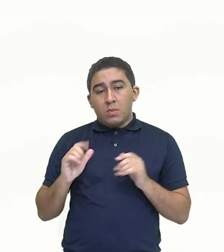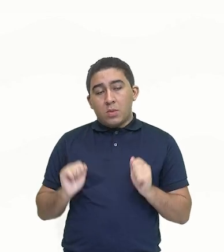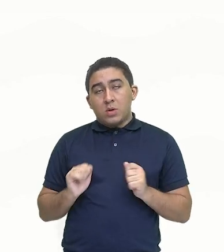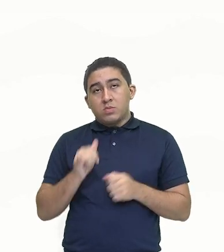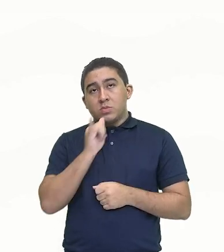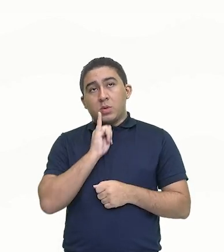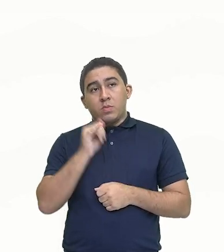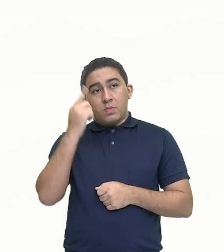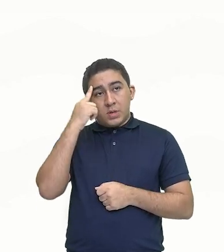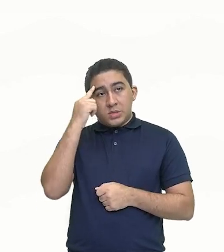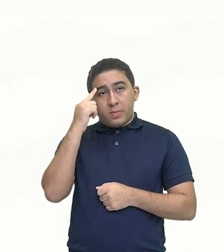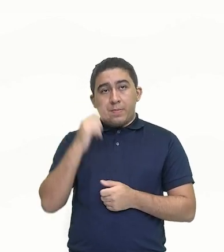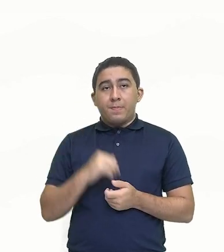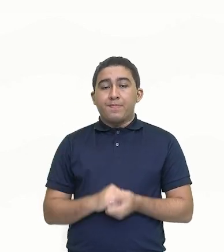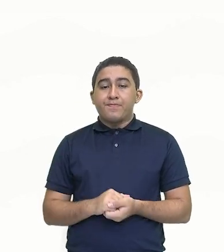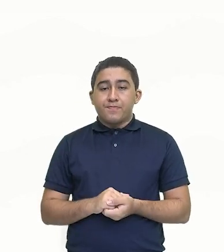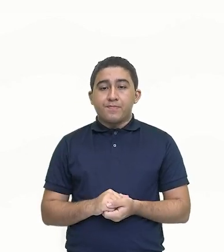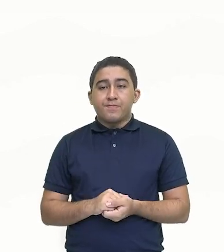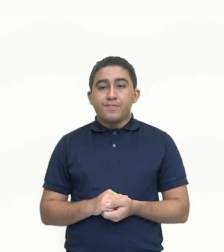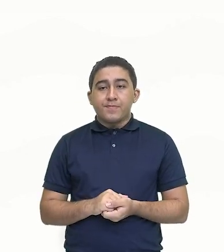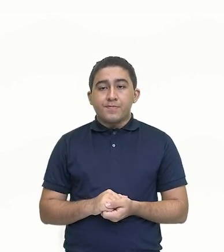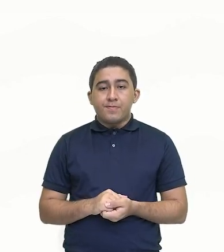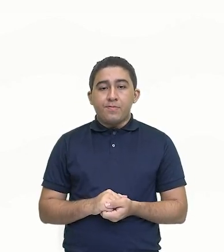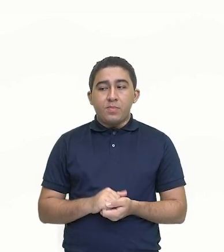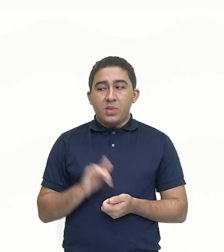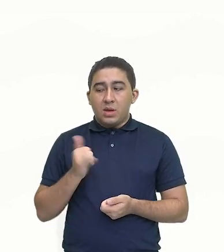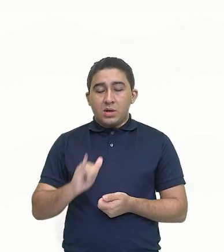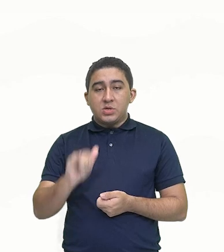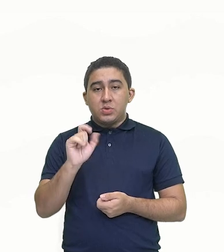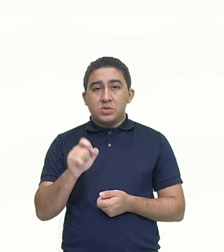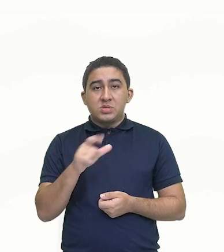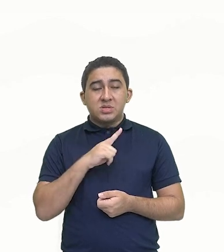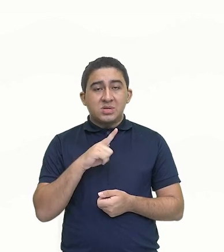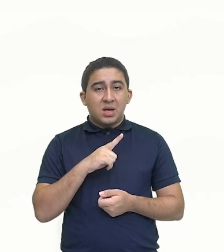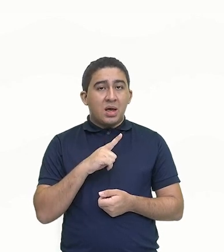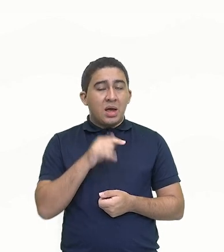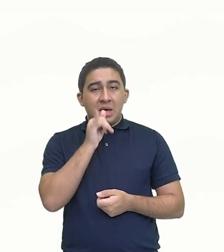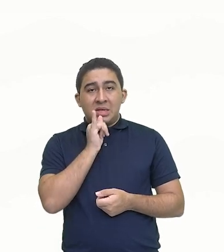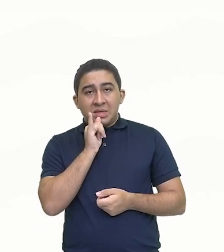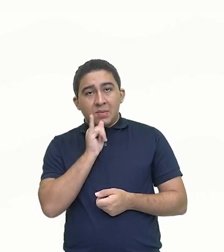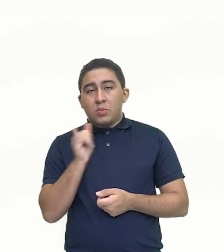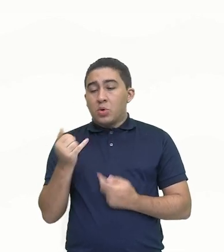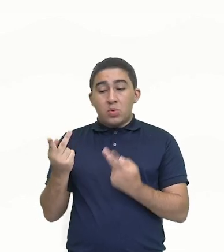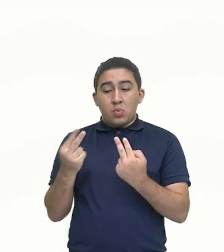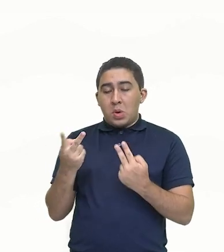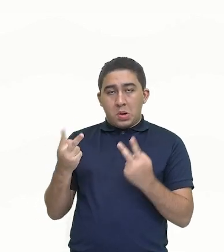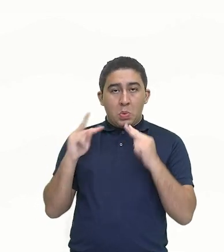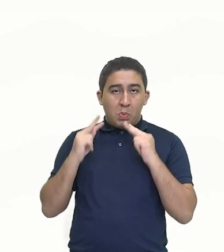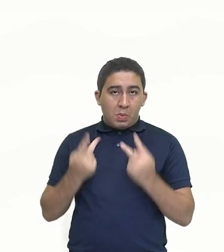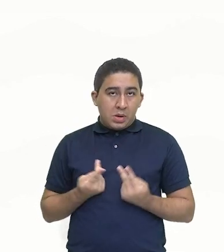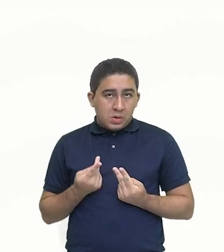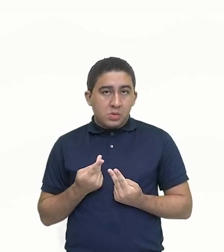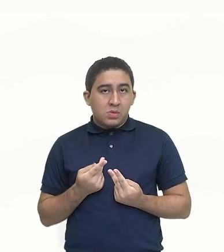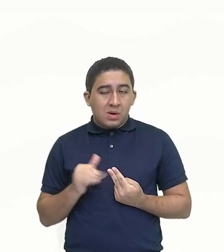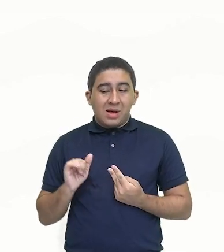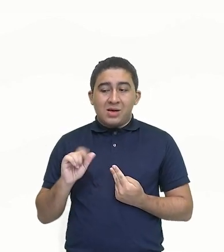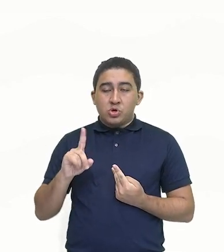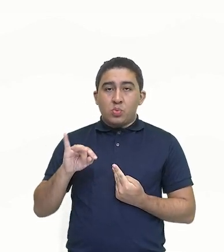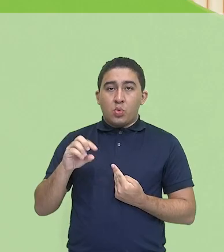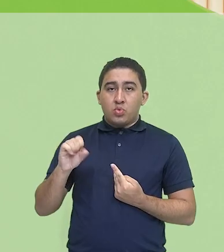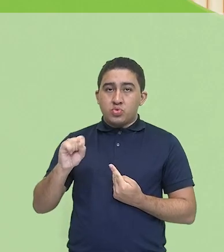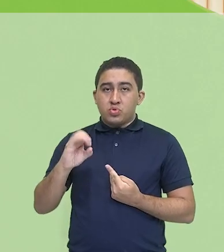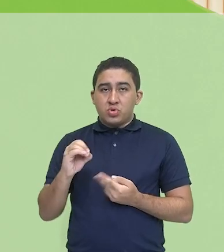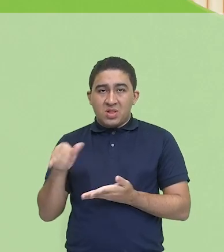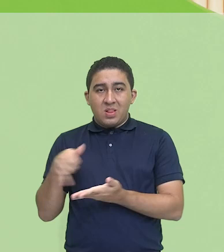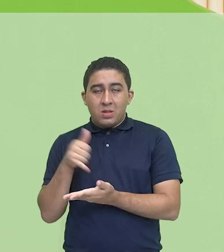que eu posso dizer, de reserva energética a nível de tecido adiposo na planta, né? A reserva energética dela